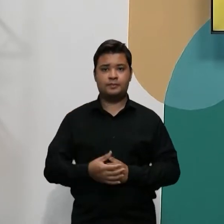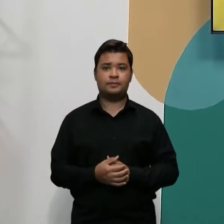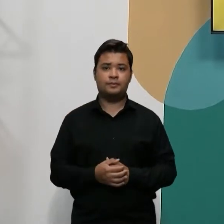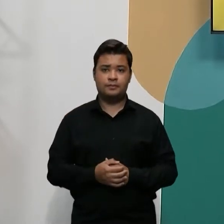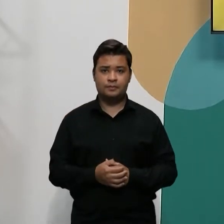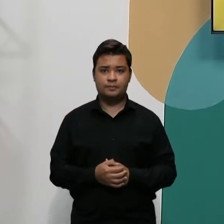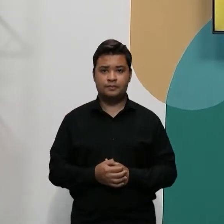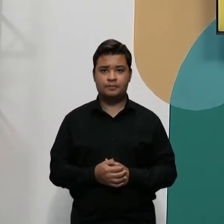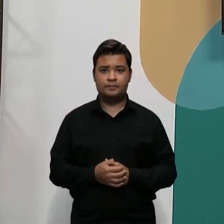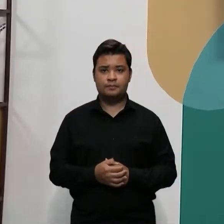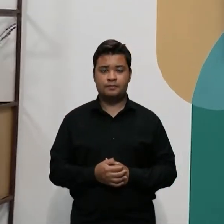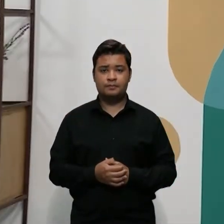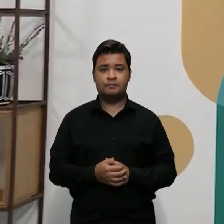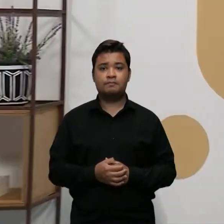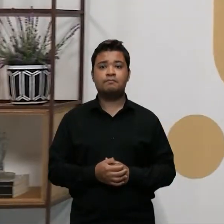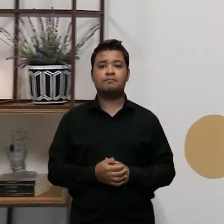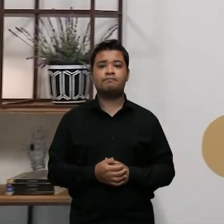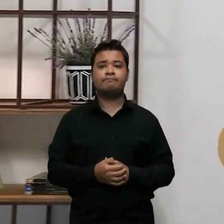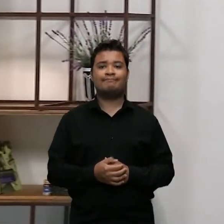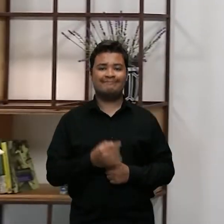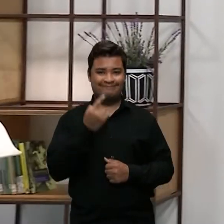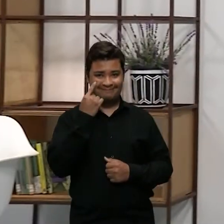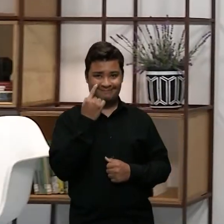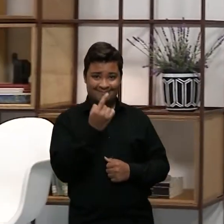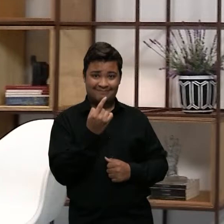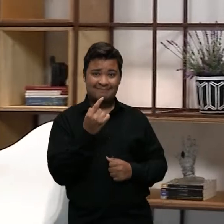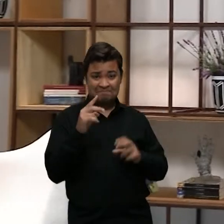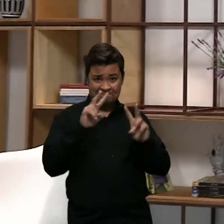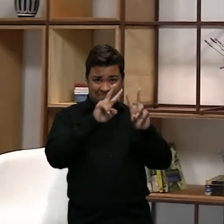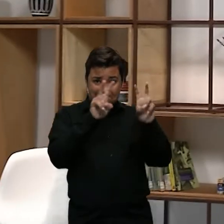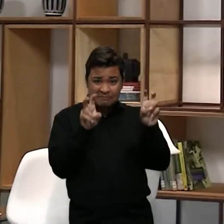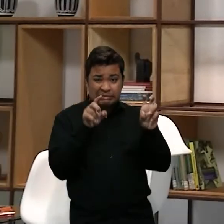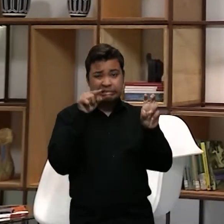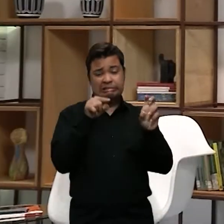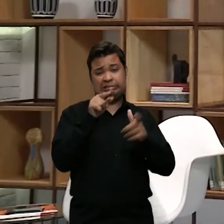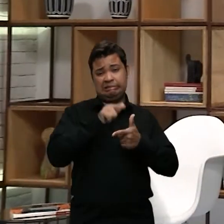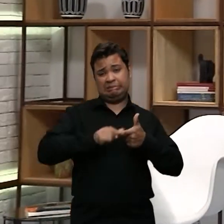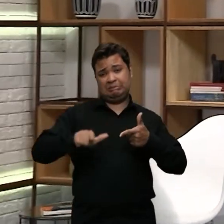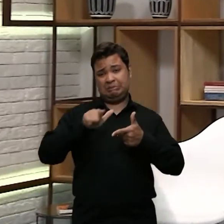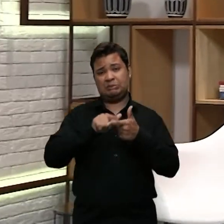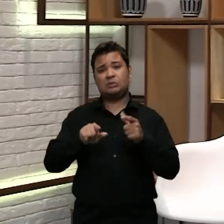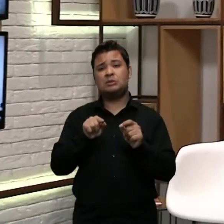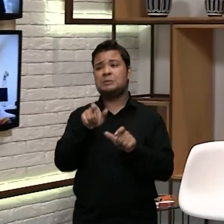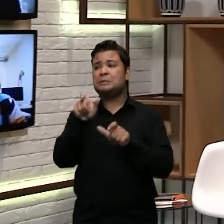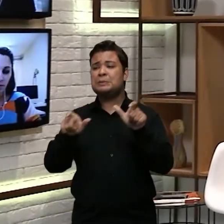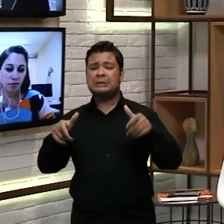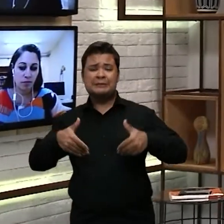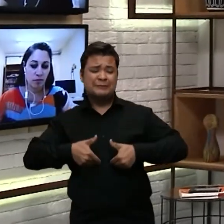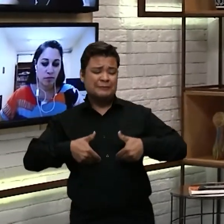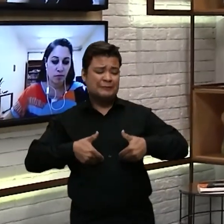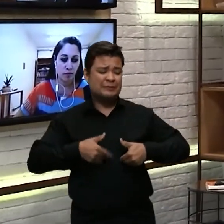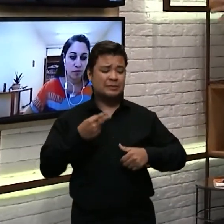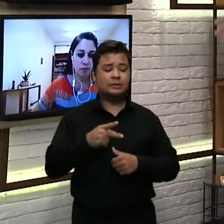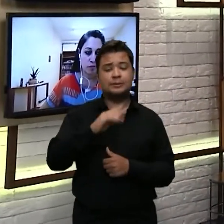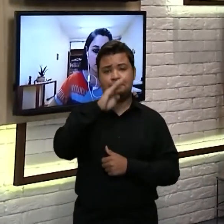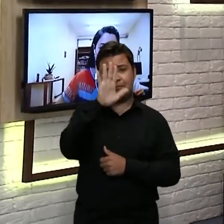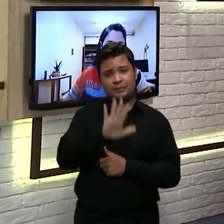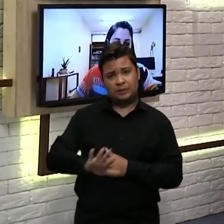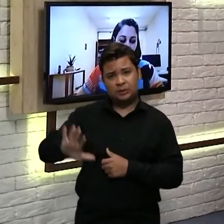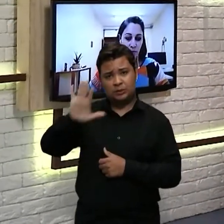1406. E para abordarmos essa realidade problemática da fome no Brasil, vamos